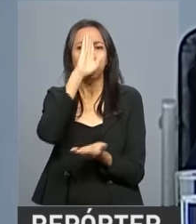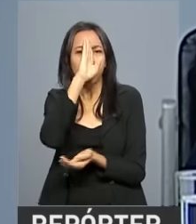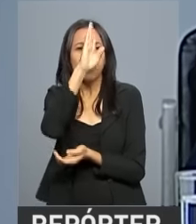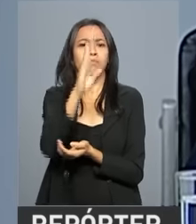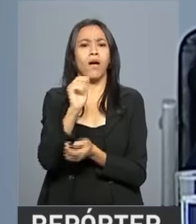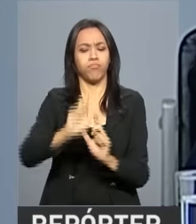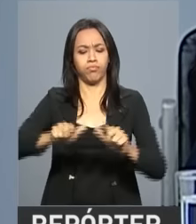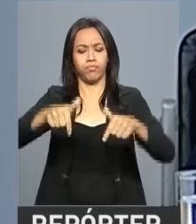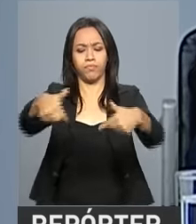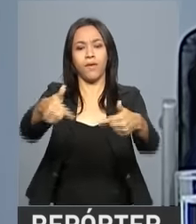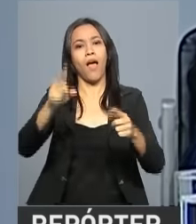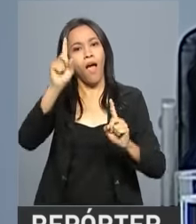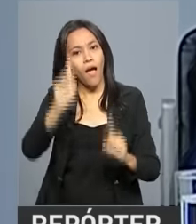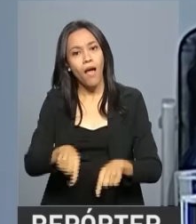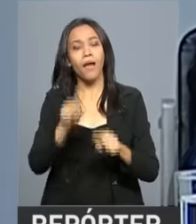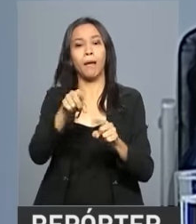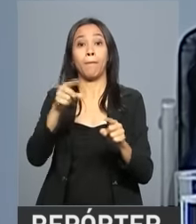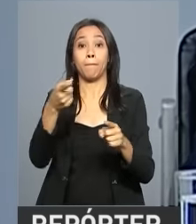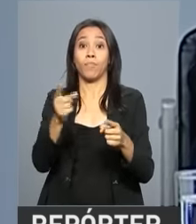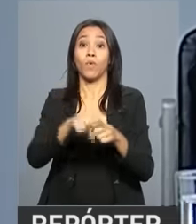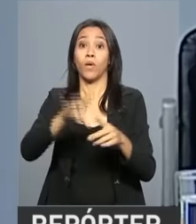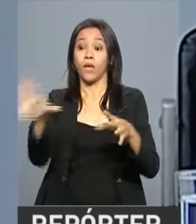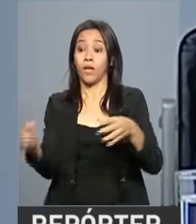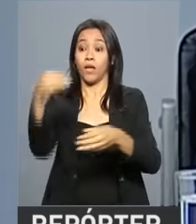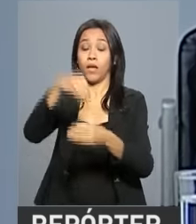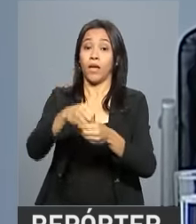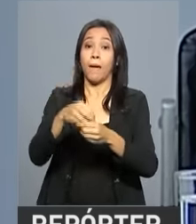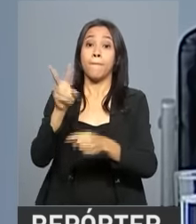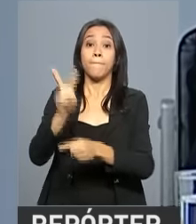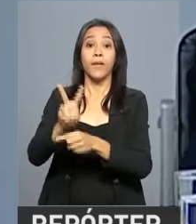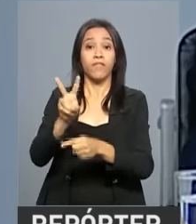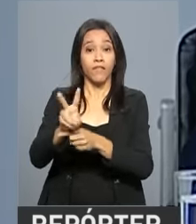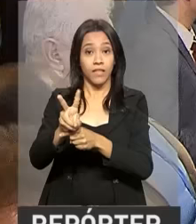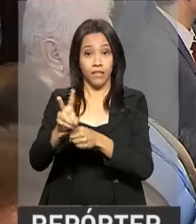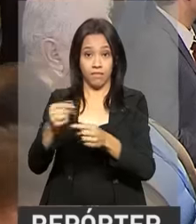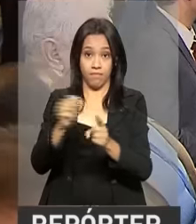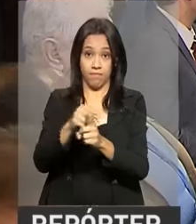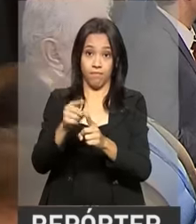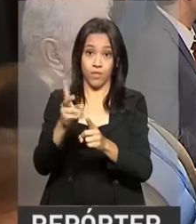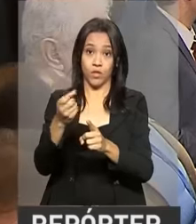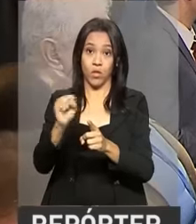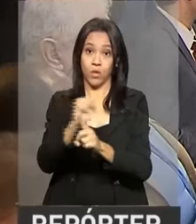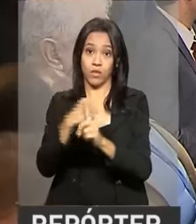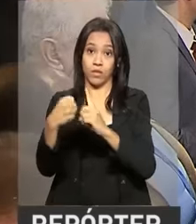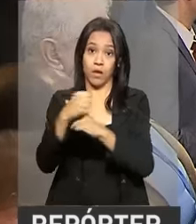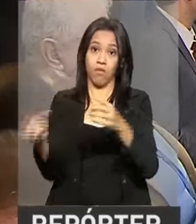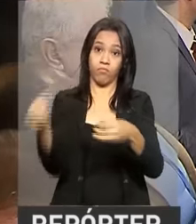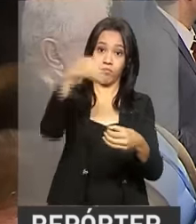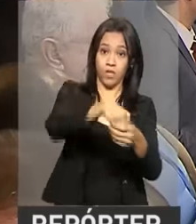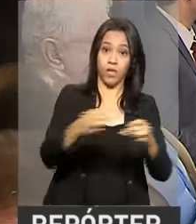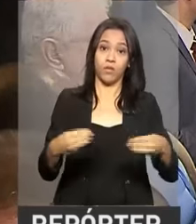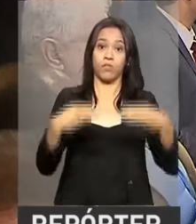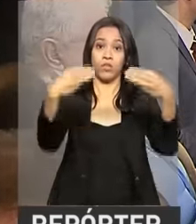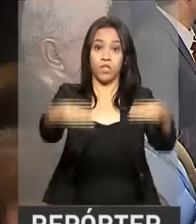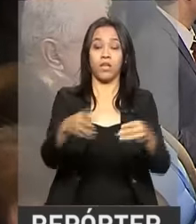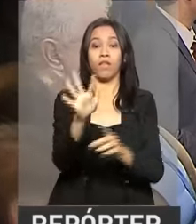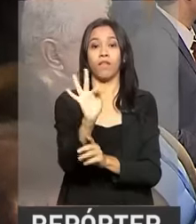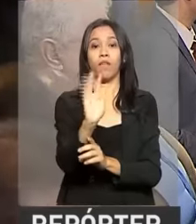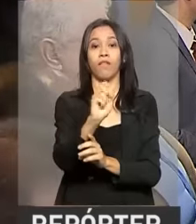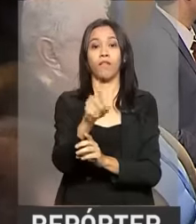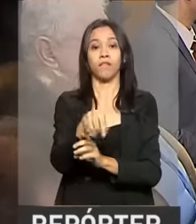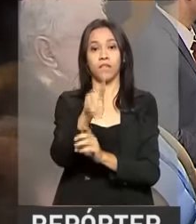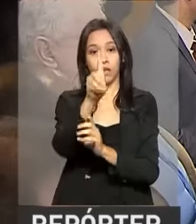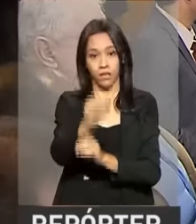ações na área foi a incorporação da Previdência Social ao Ministério da Fazenda logo foi criado um grupo com integrantes do